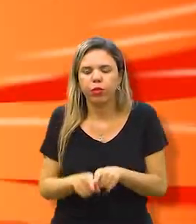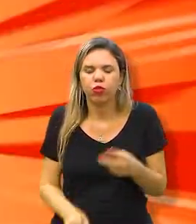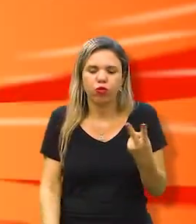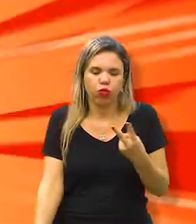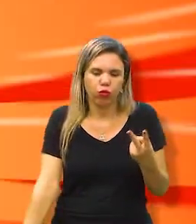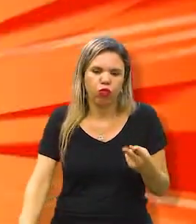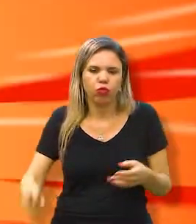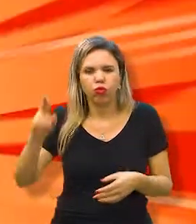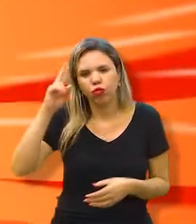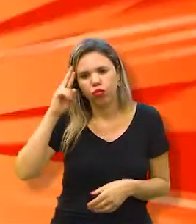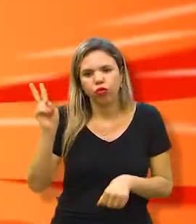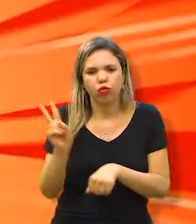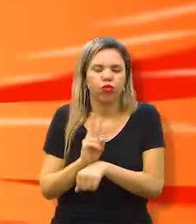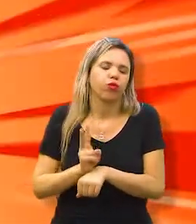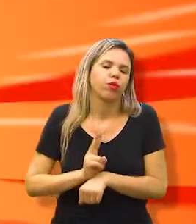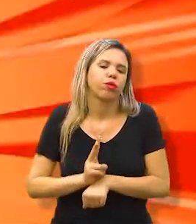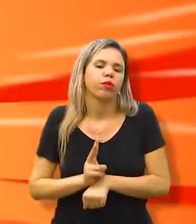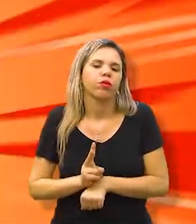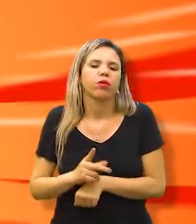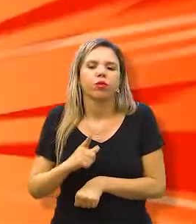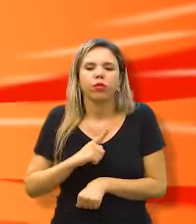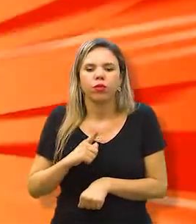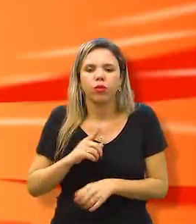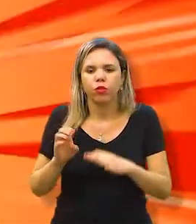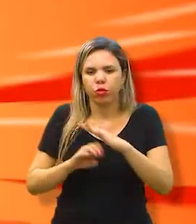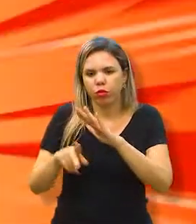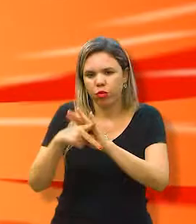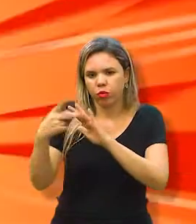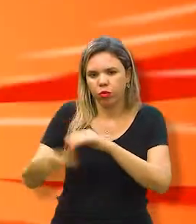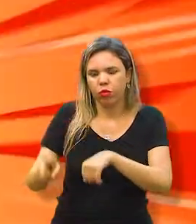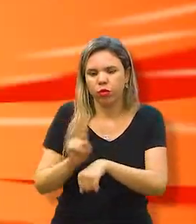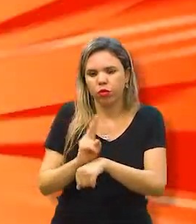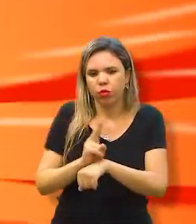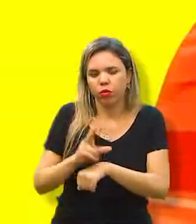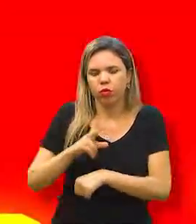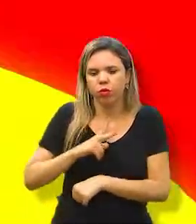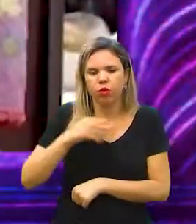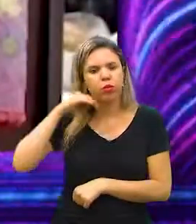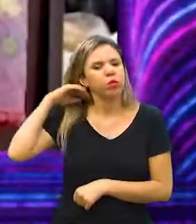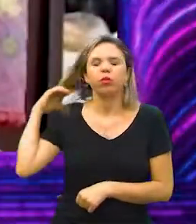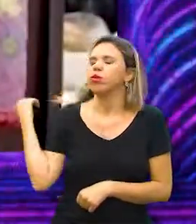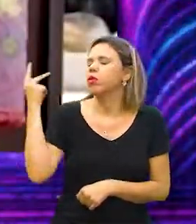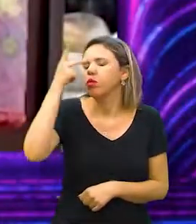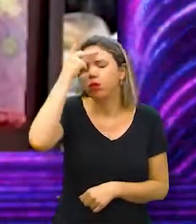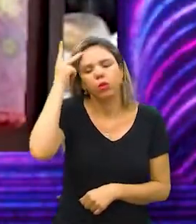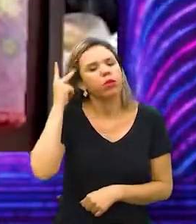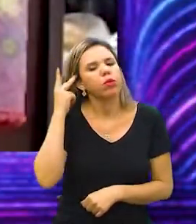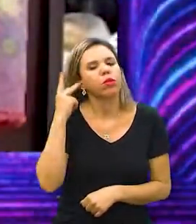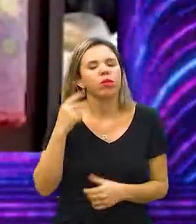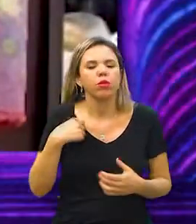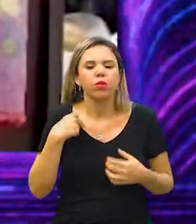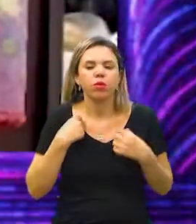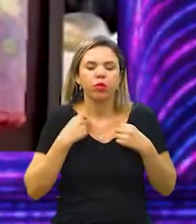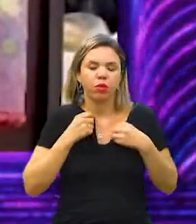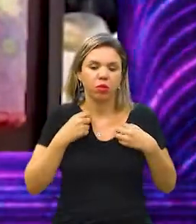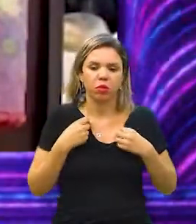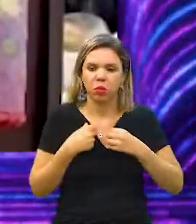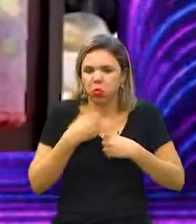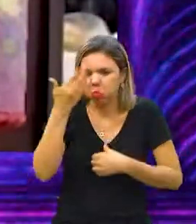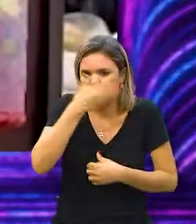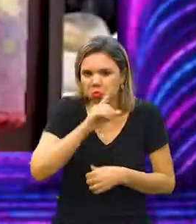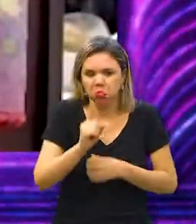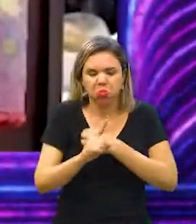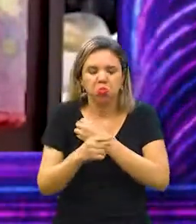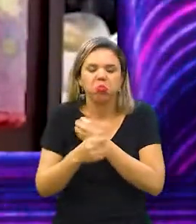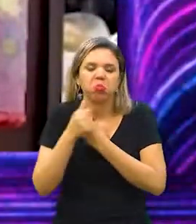segundo livro, que ela é chefe de segurança. Ela tem uma empresa de segurança privada, de pessoas e patrimônio, que